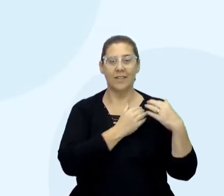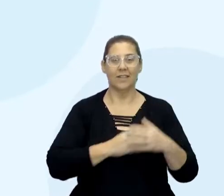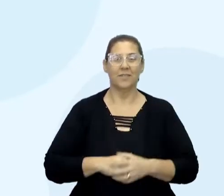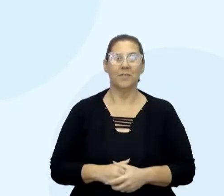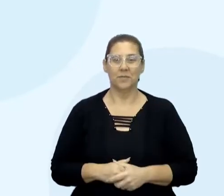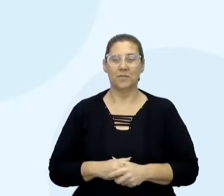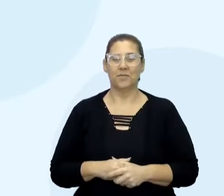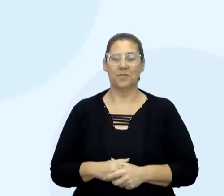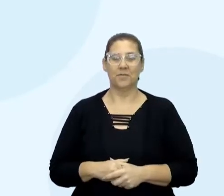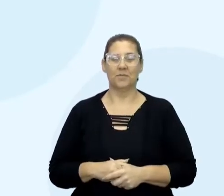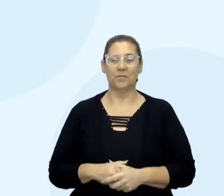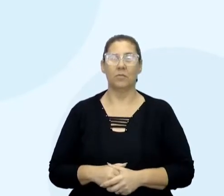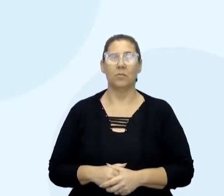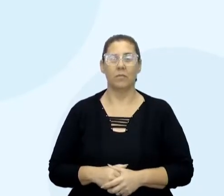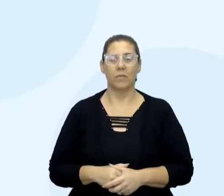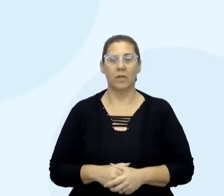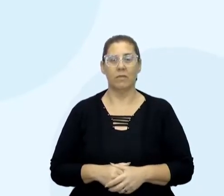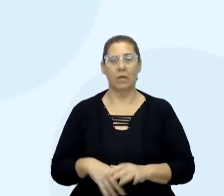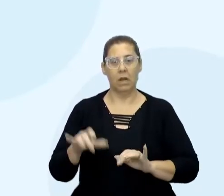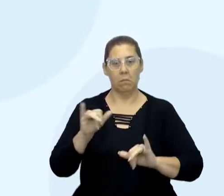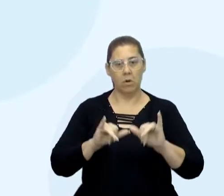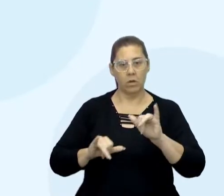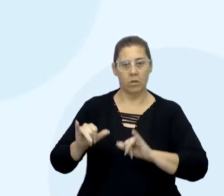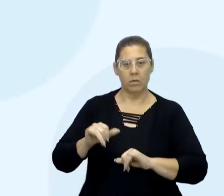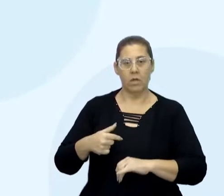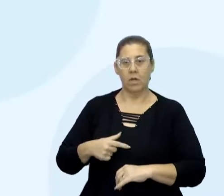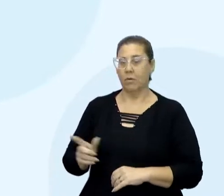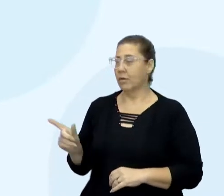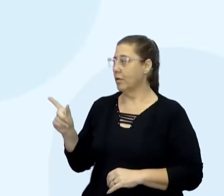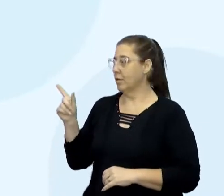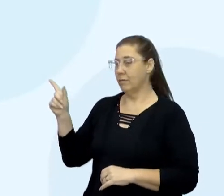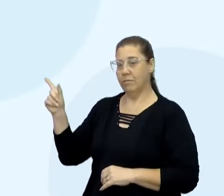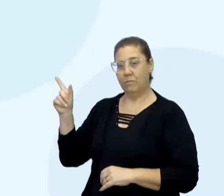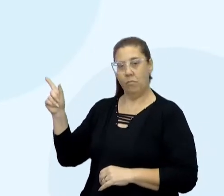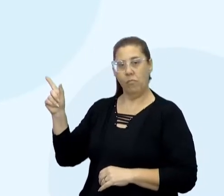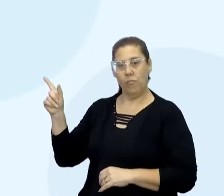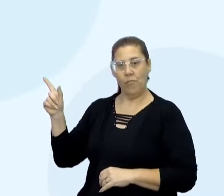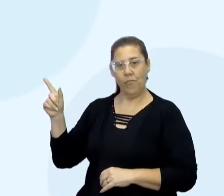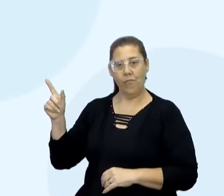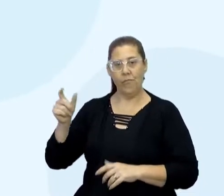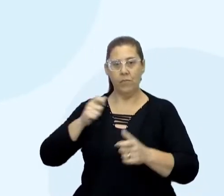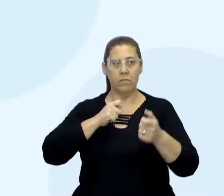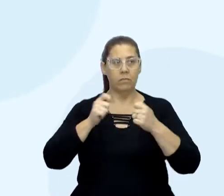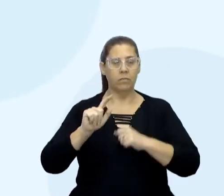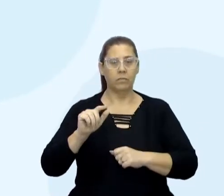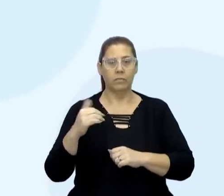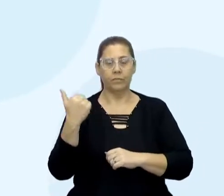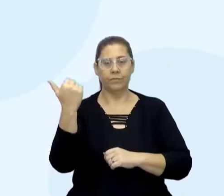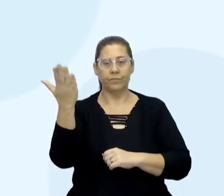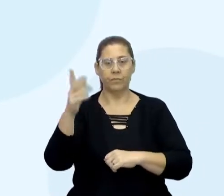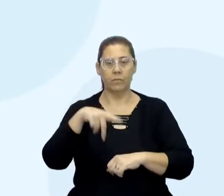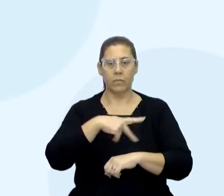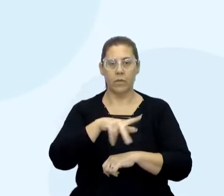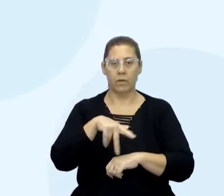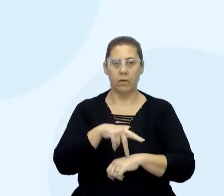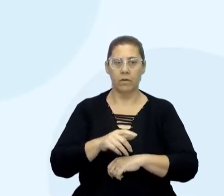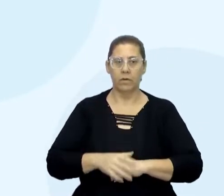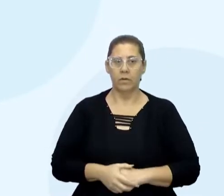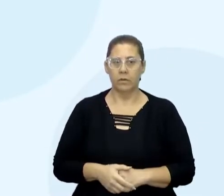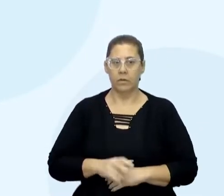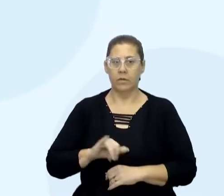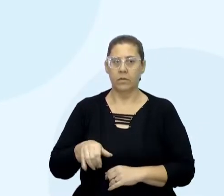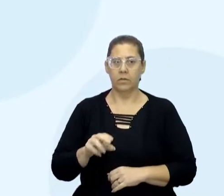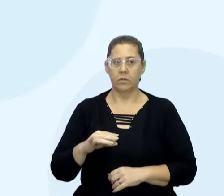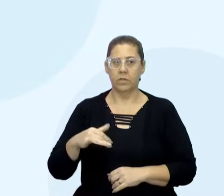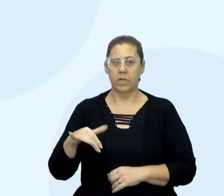mesmo. componente 1, Laboratório de Produção Jornalística. Eu sou esse aqui, olha, Observatório da Imprensa Internacional, a Boa. professora, o professor Jocélio,